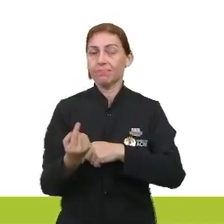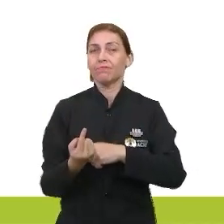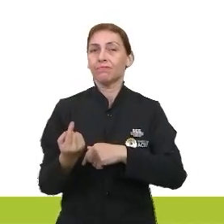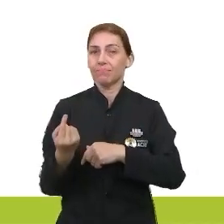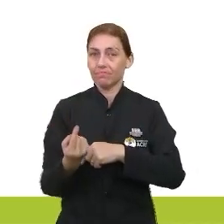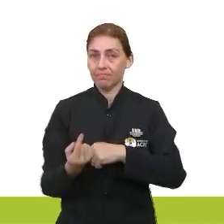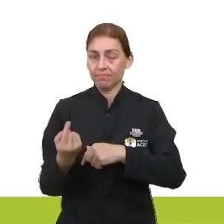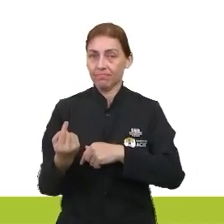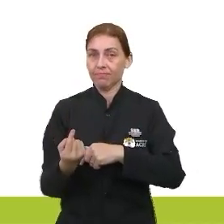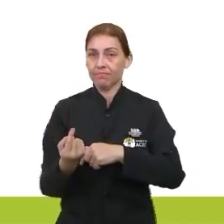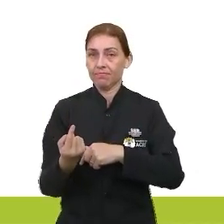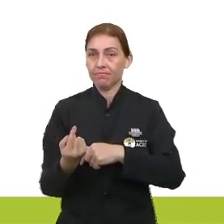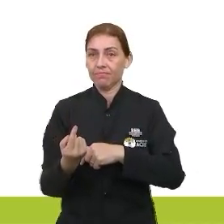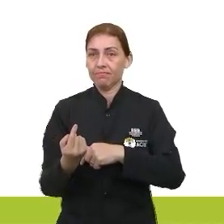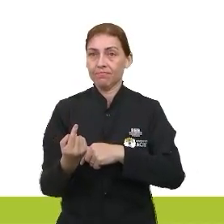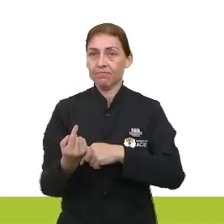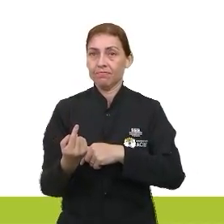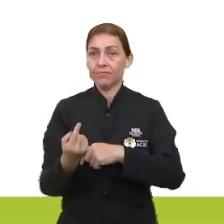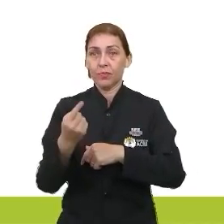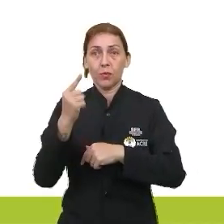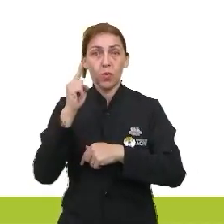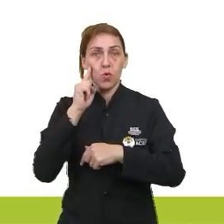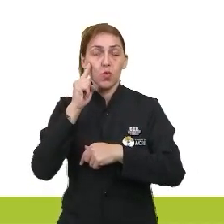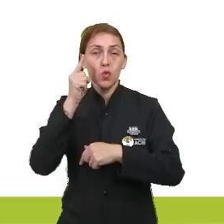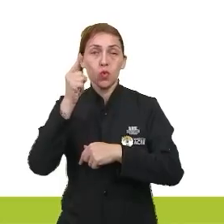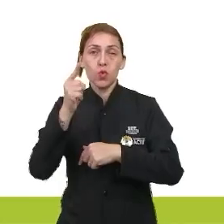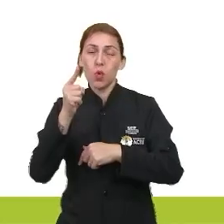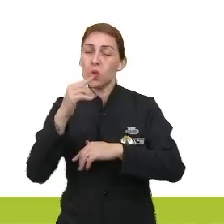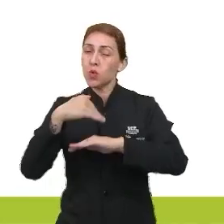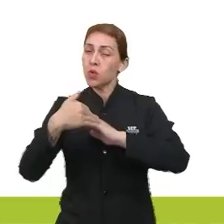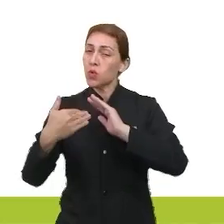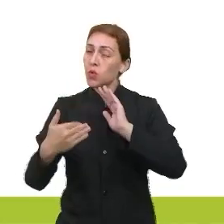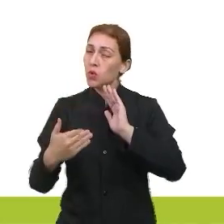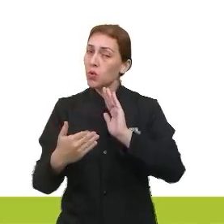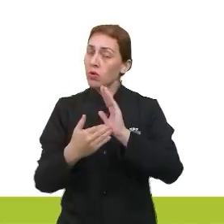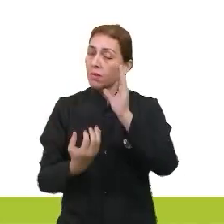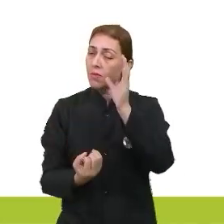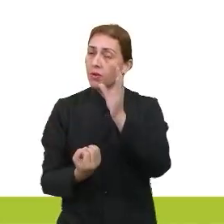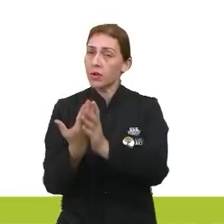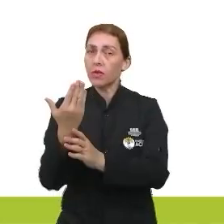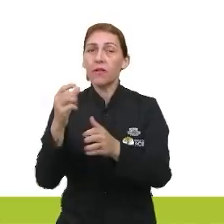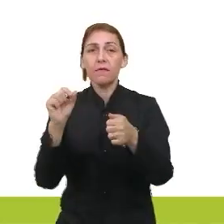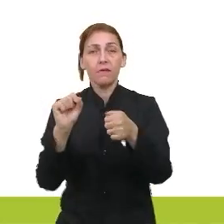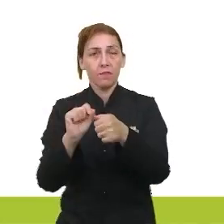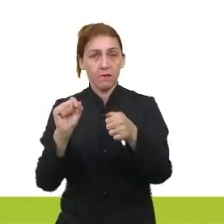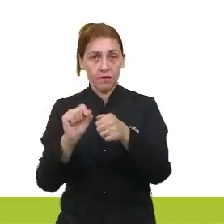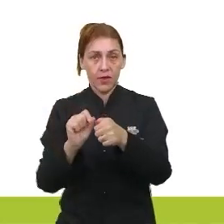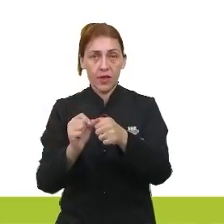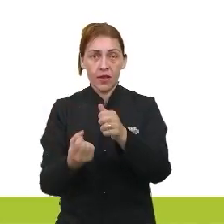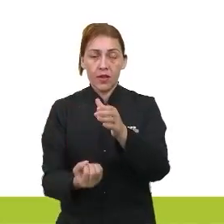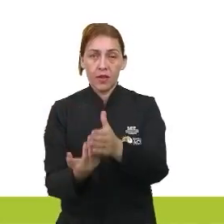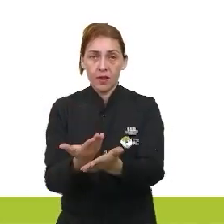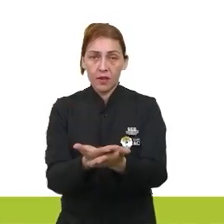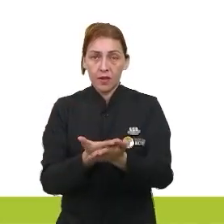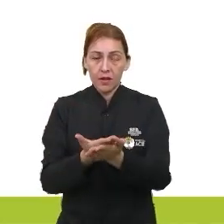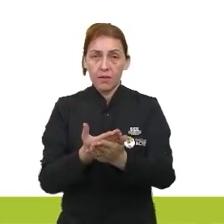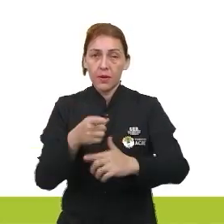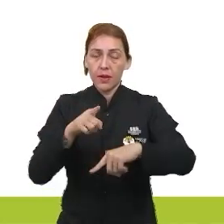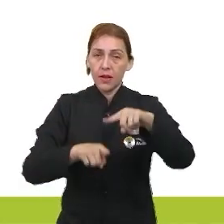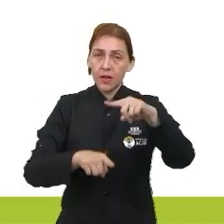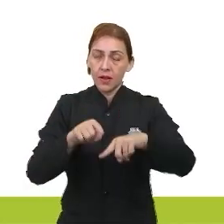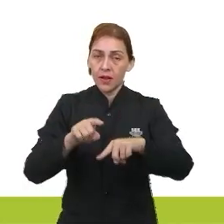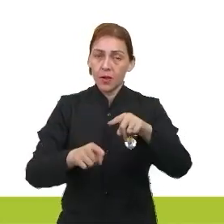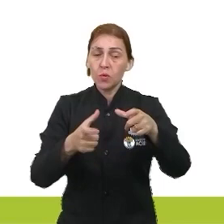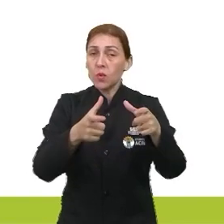individual, onde ele é o dono de todos os meios de produção. da matéria-prima, das ferramentas,